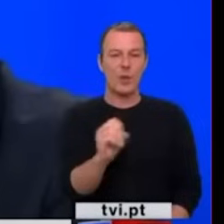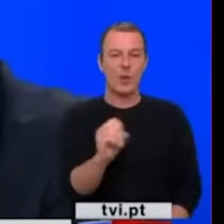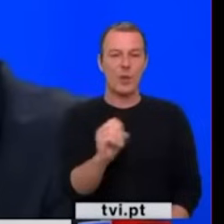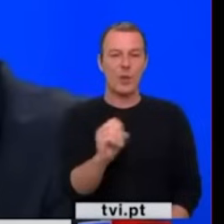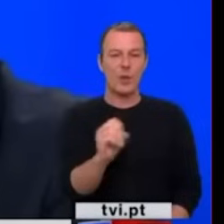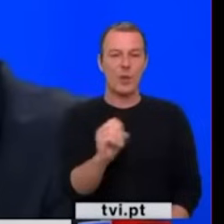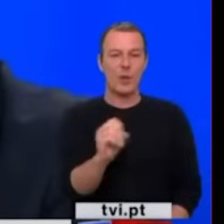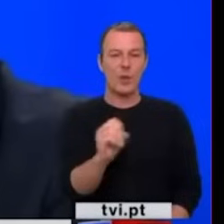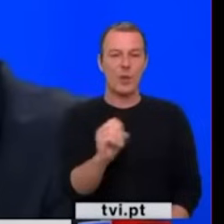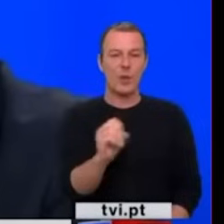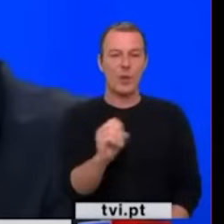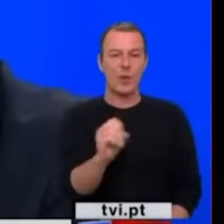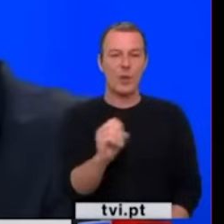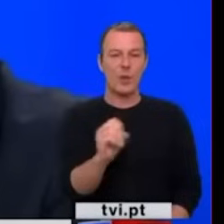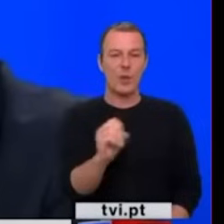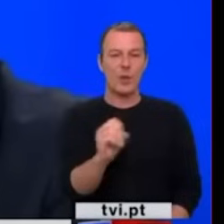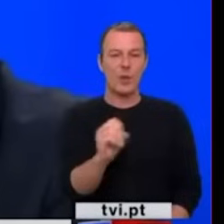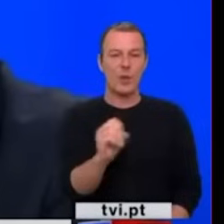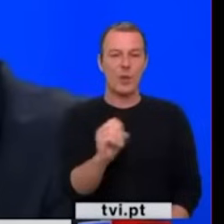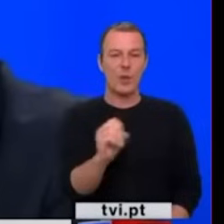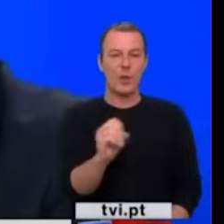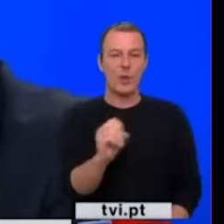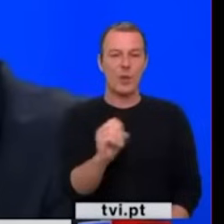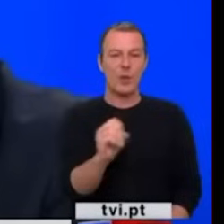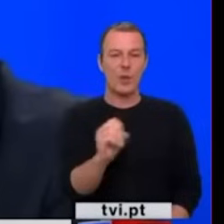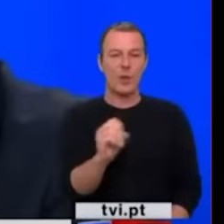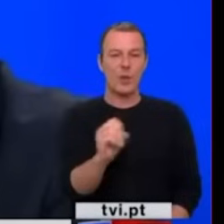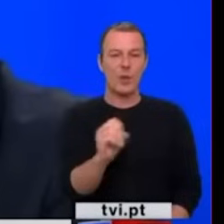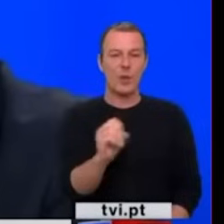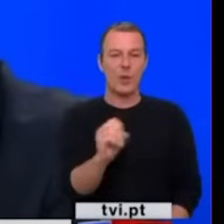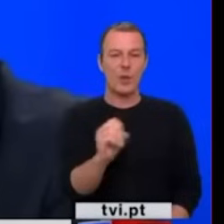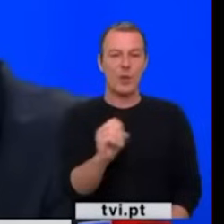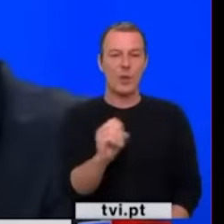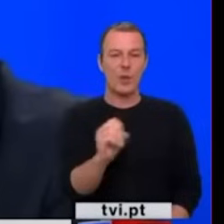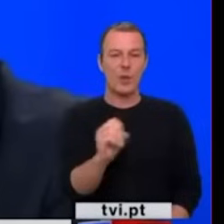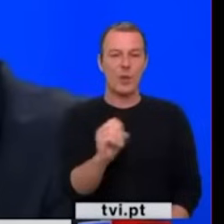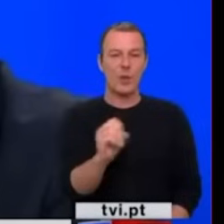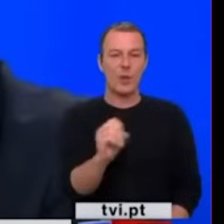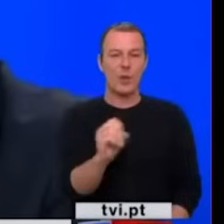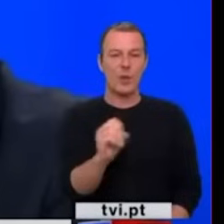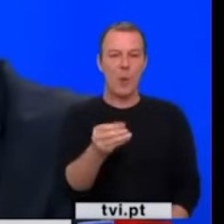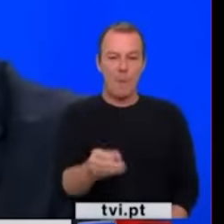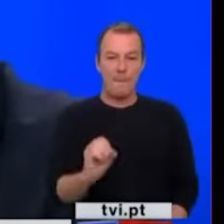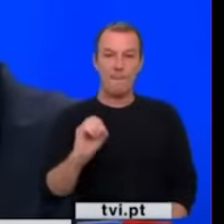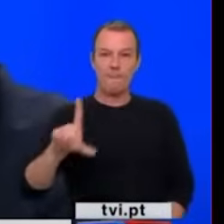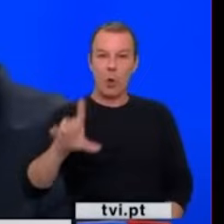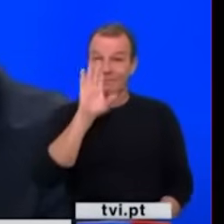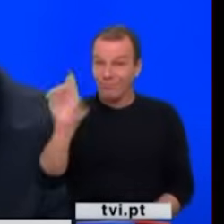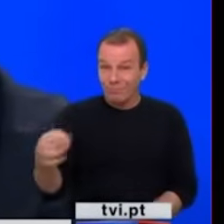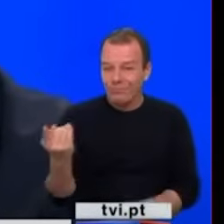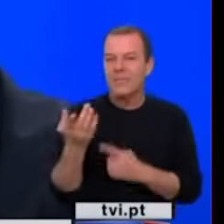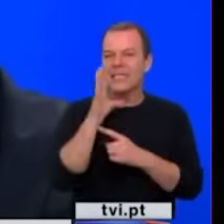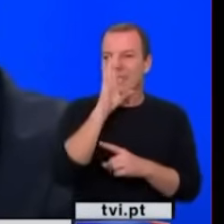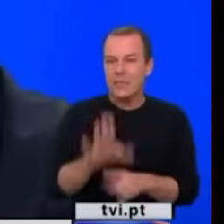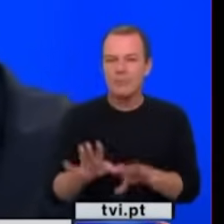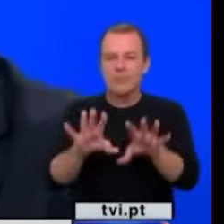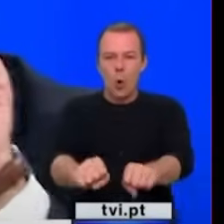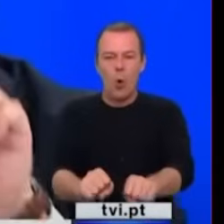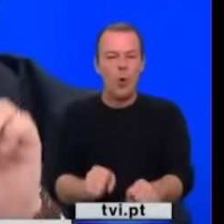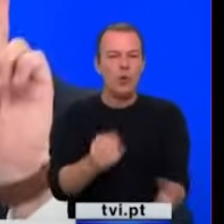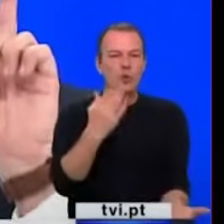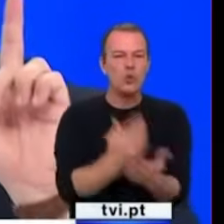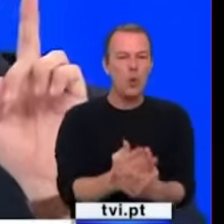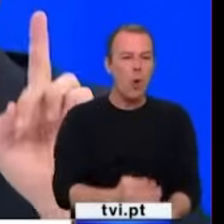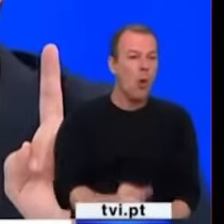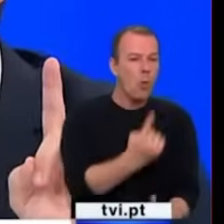votar no pctp mrpp instalar no regime que lev Portugal exatamente sou eu um destes bens de 1 a 3%